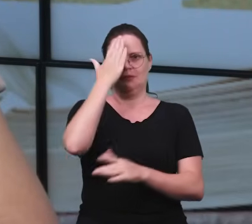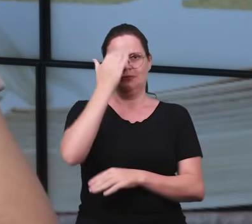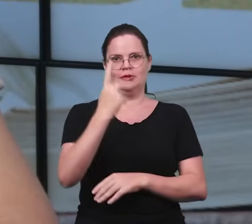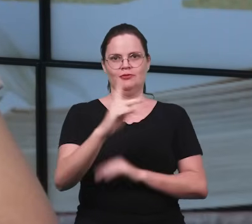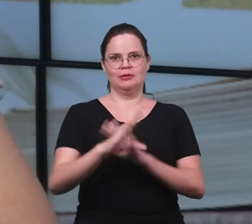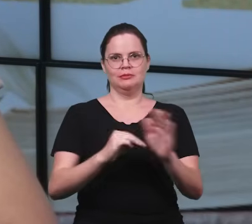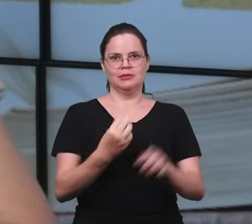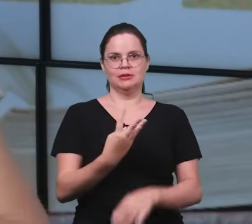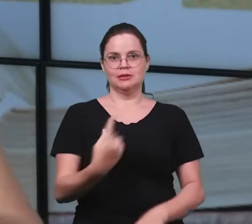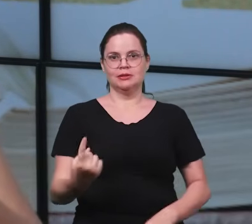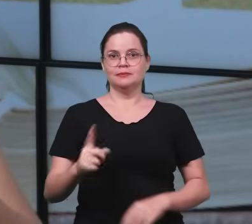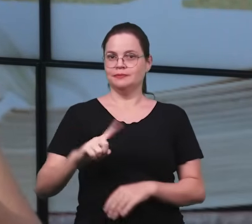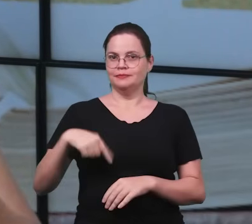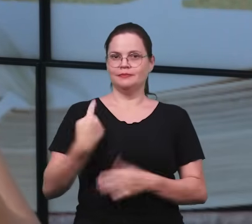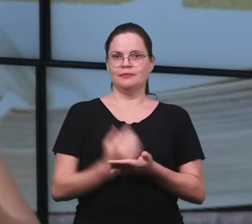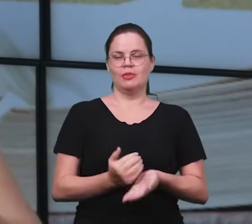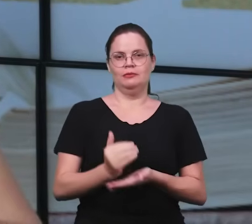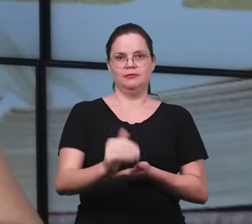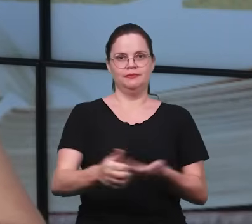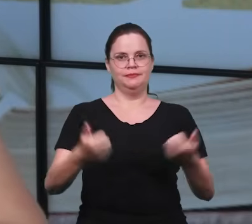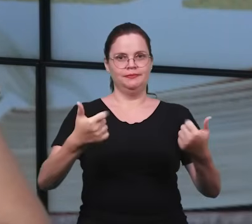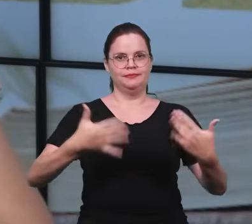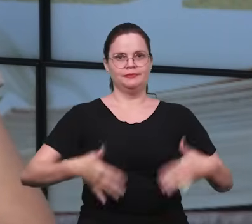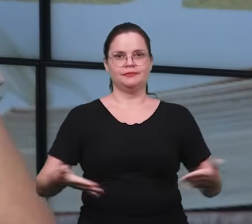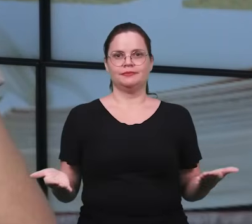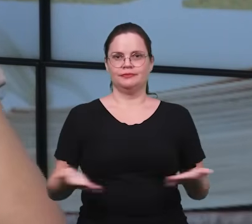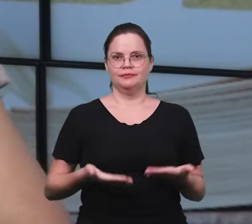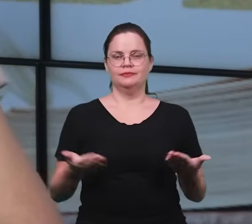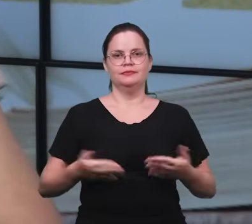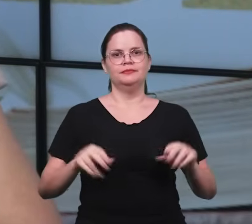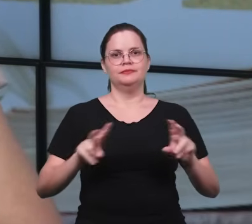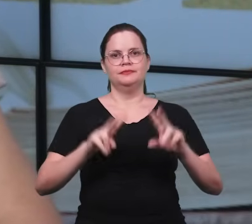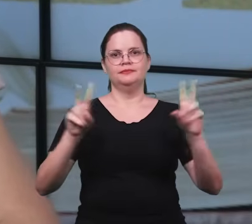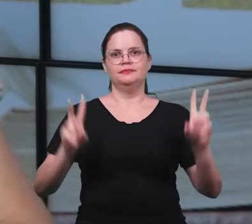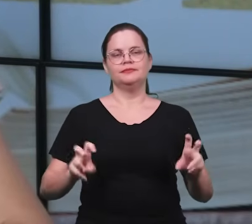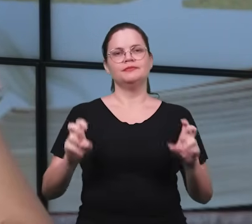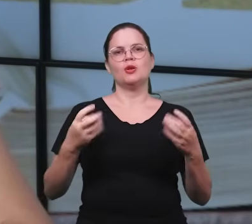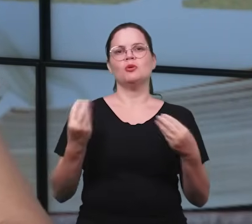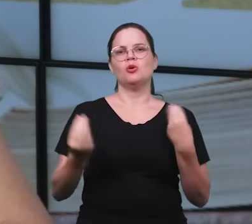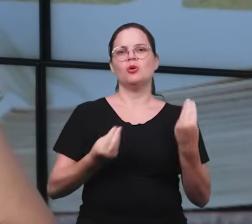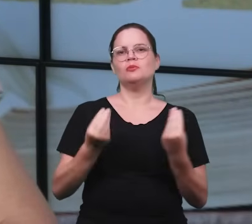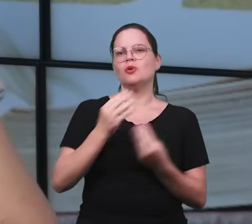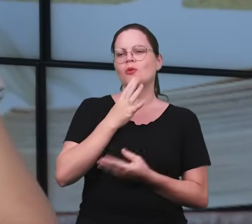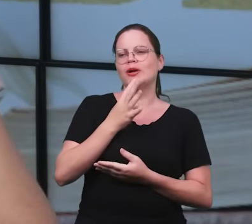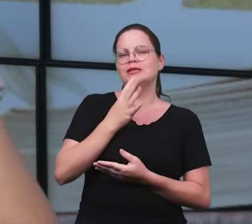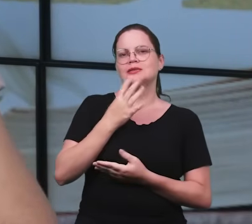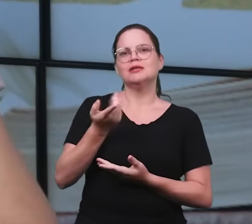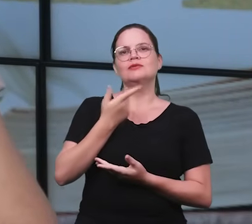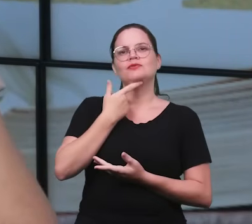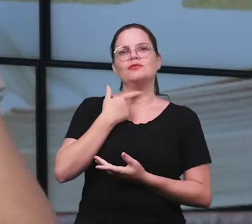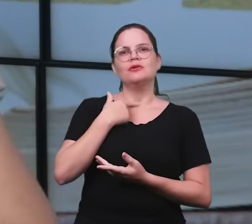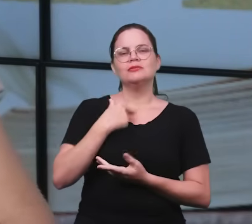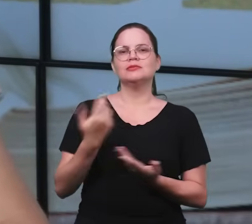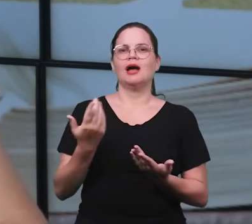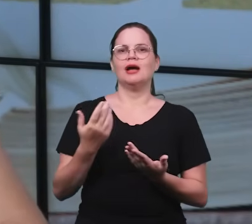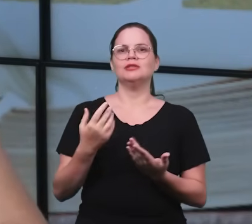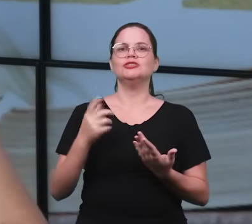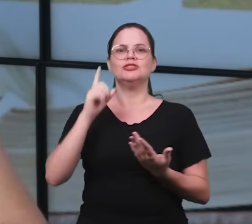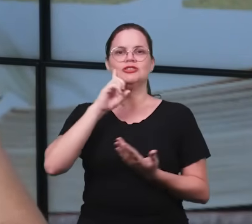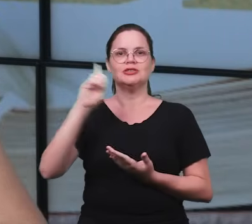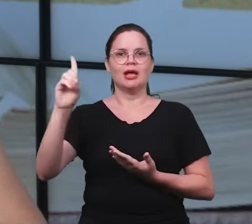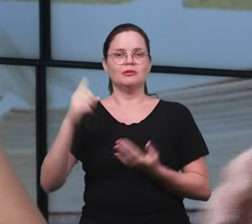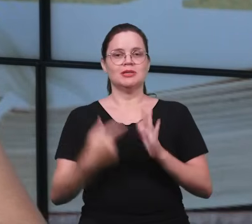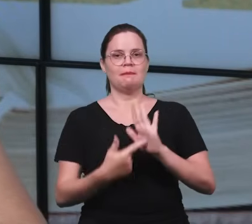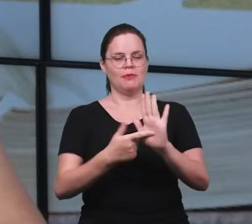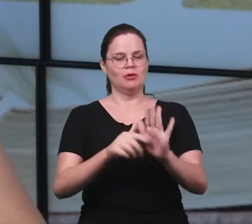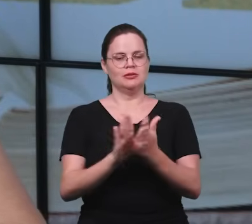Provérbios 31, e hoje nós vamos dar início a esse trabalho, essa conversa, conhecendo, né, a vontade da palavra